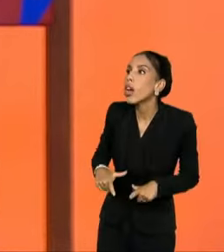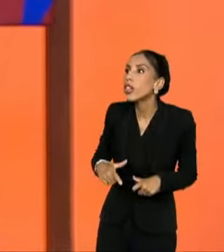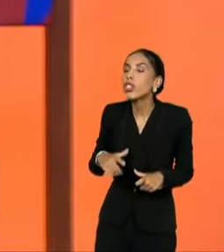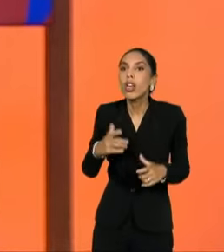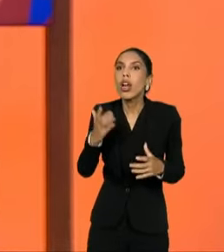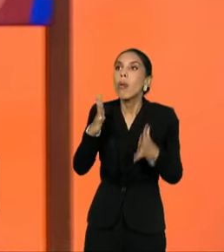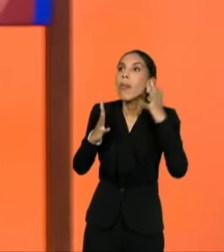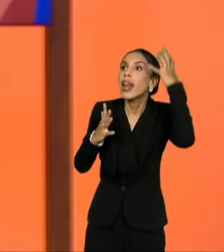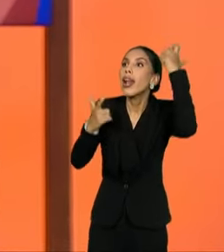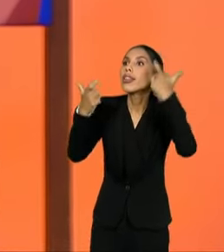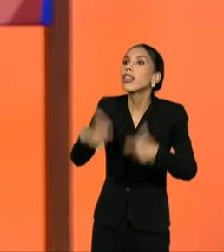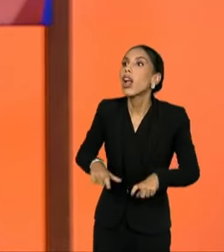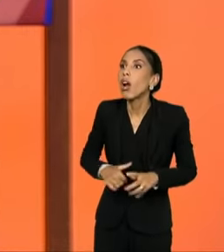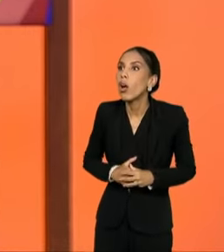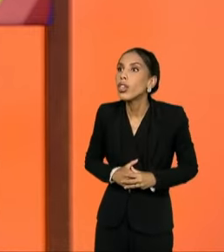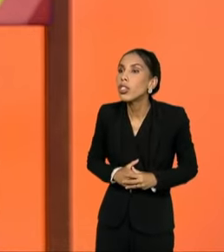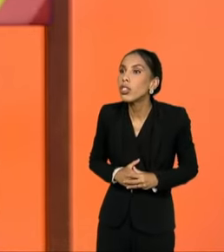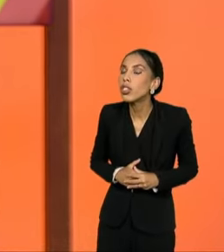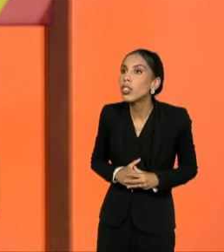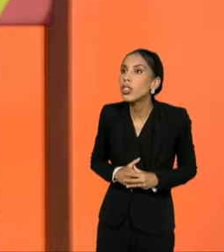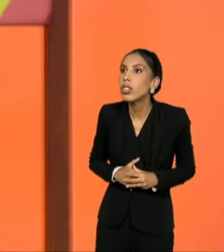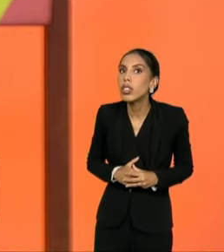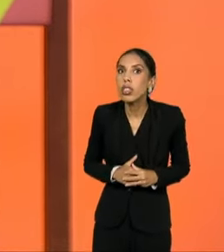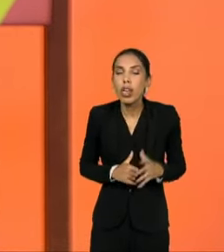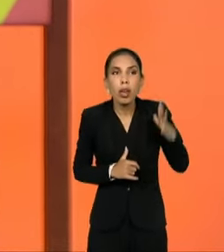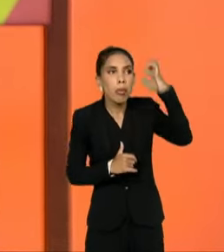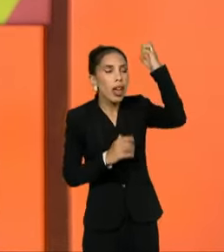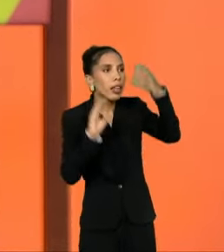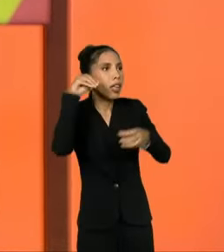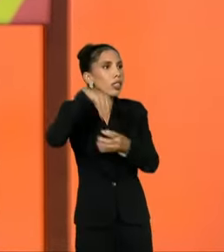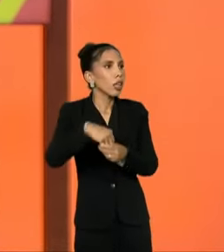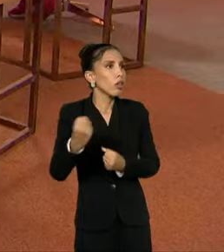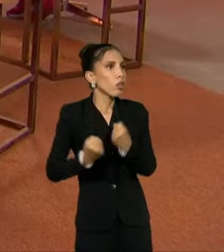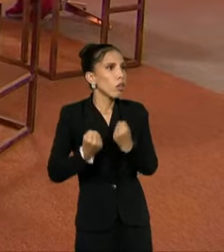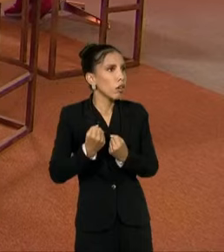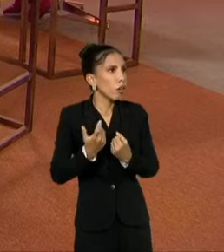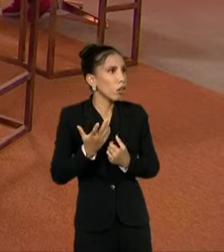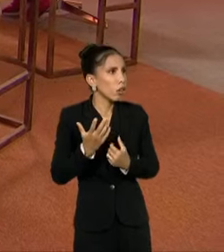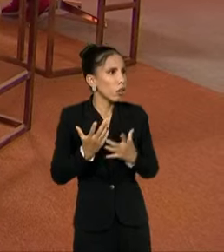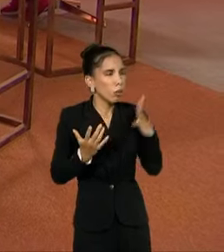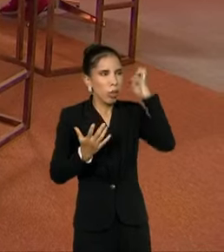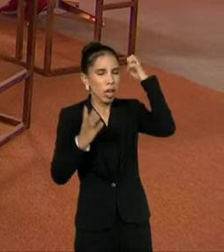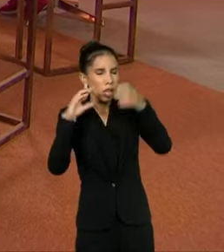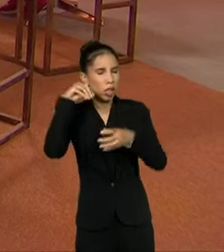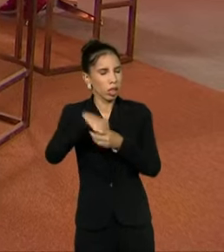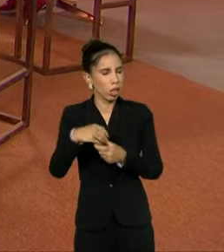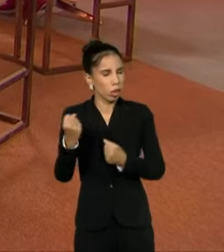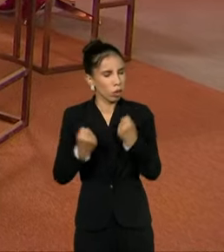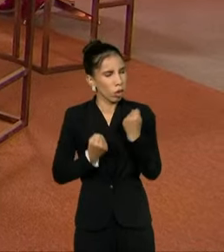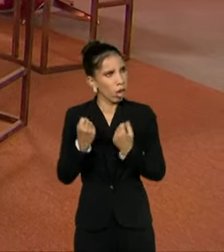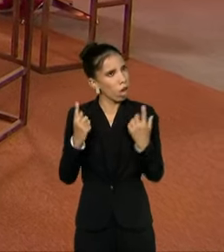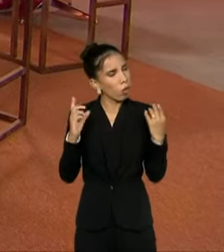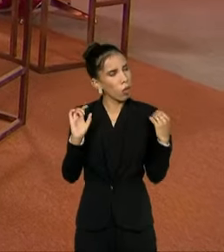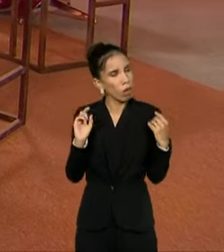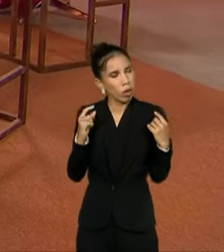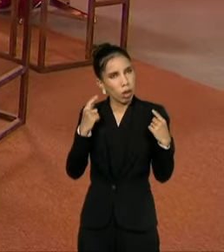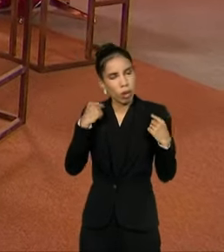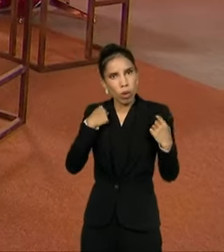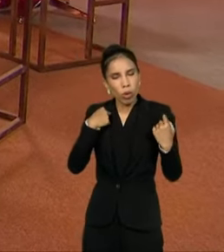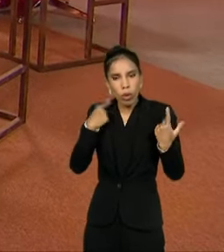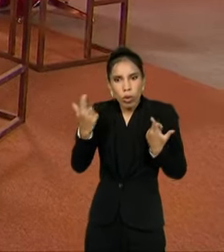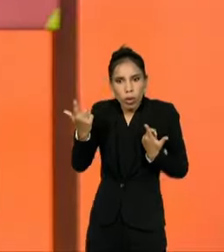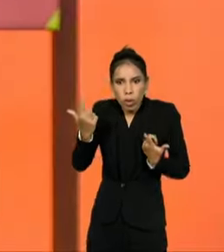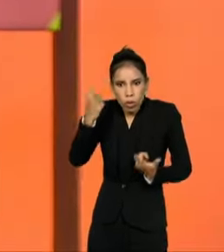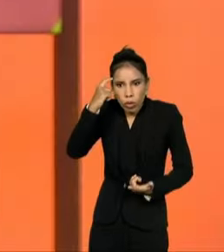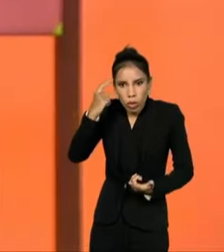cadê a Marielle? Aí ele falou, Marielle está dentro do carro. Quando ele falou, Marielle está dentro do carro, porque o Arley